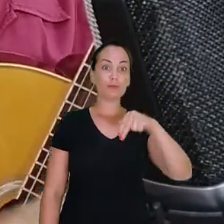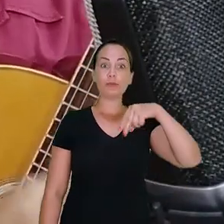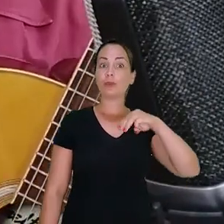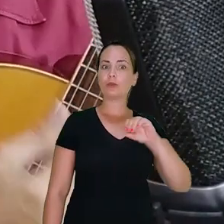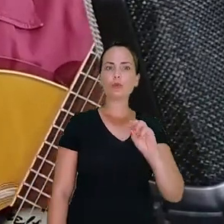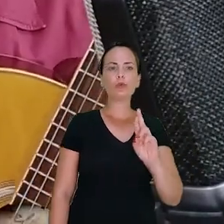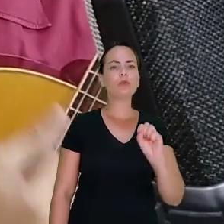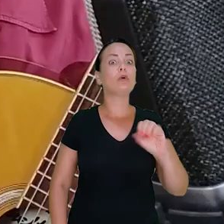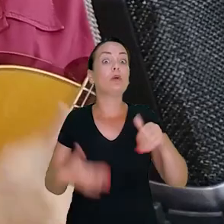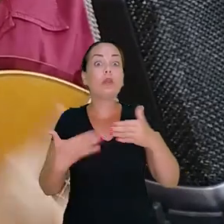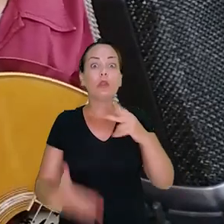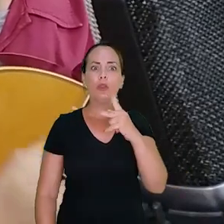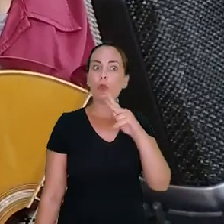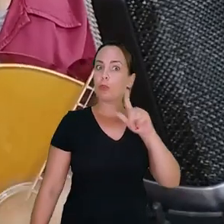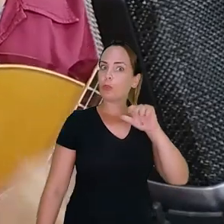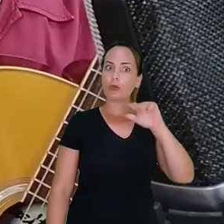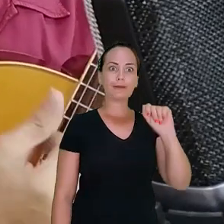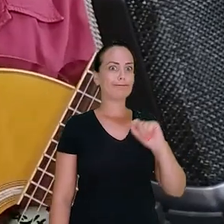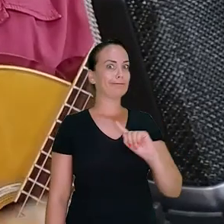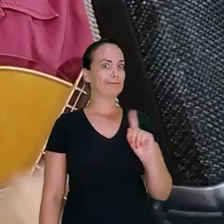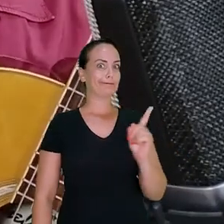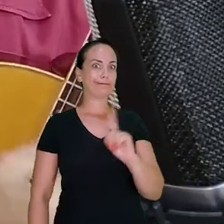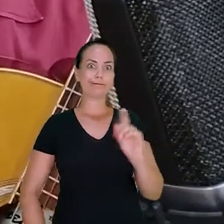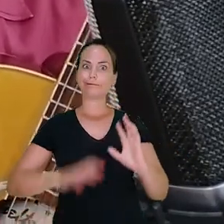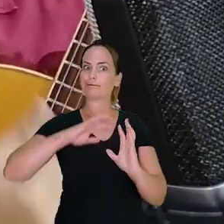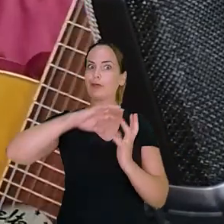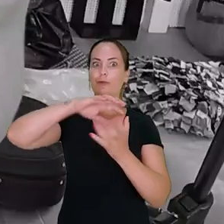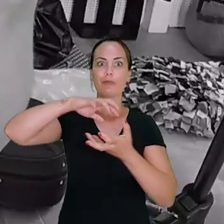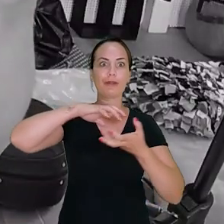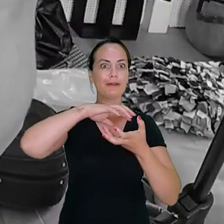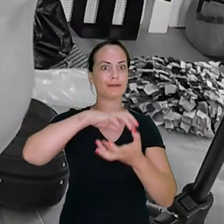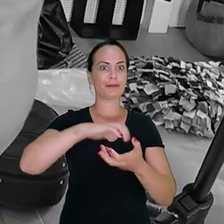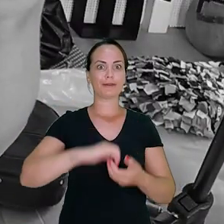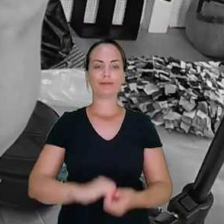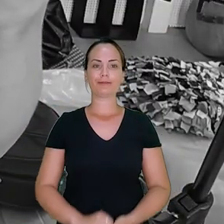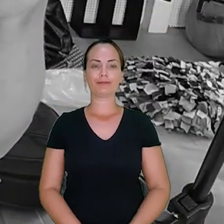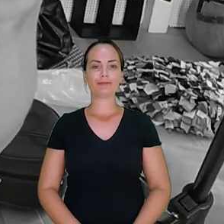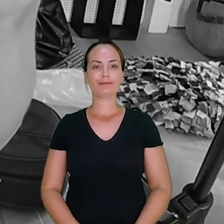planeta não. Mas e o Plutão? É um planeta não.